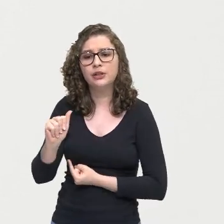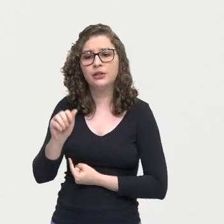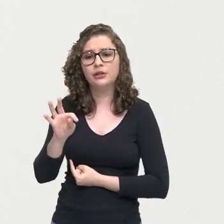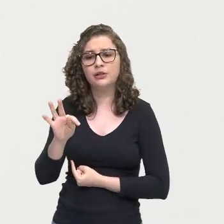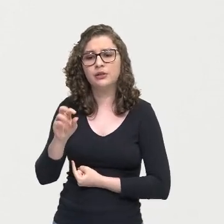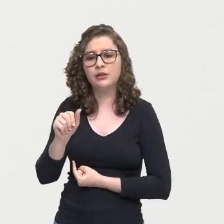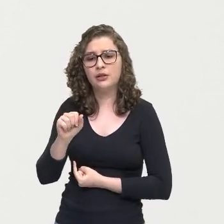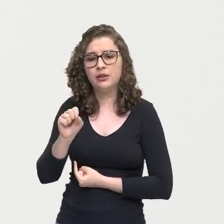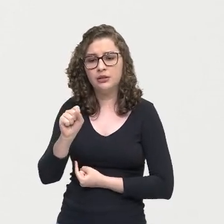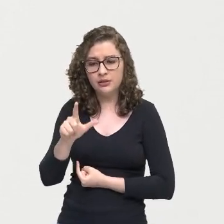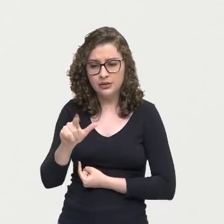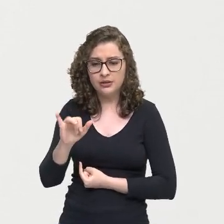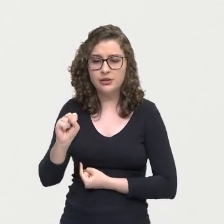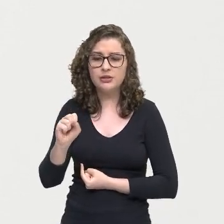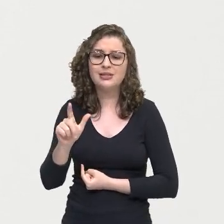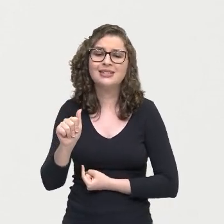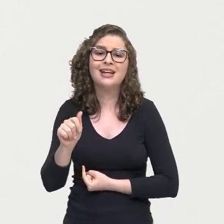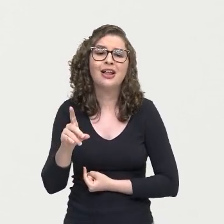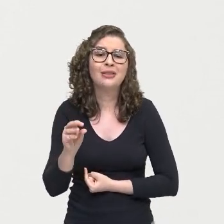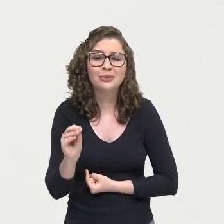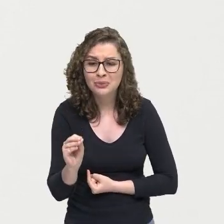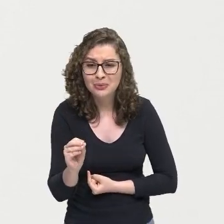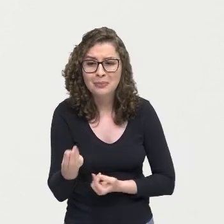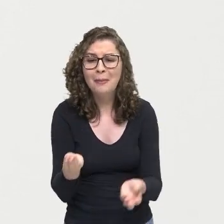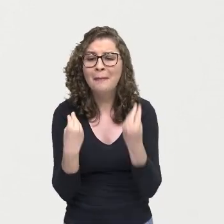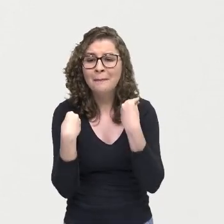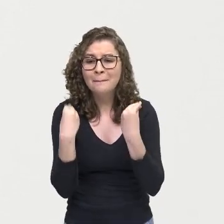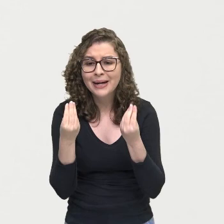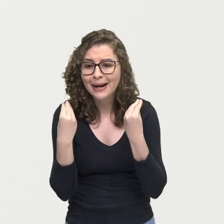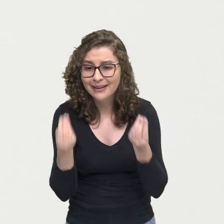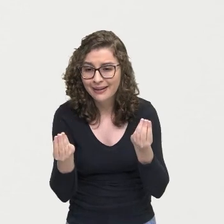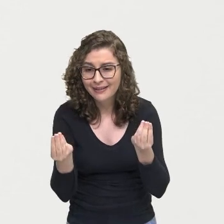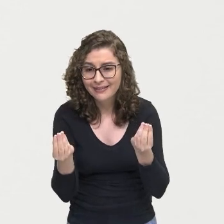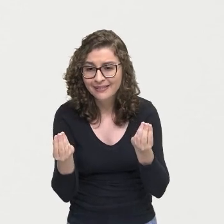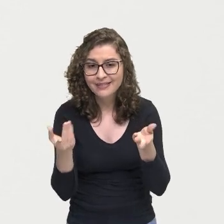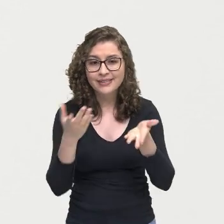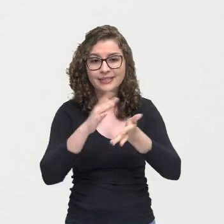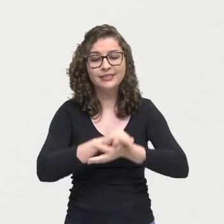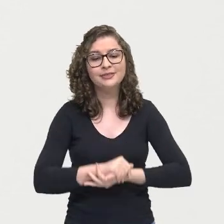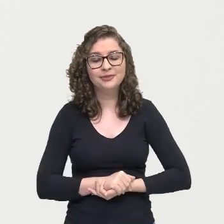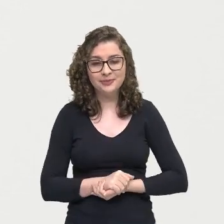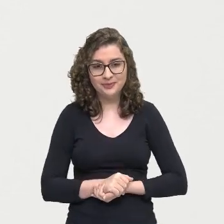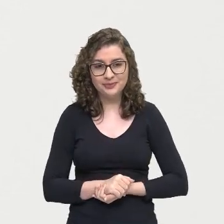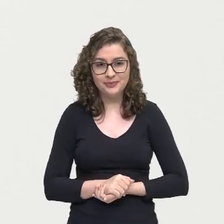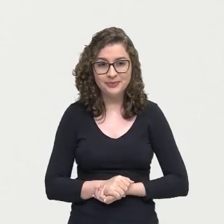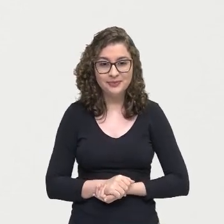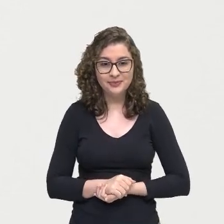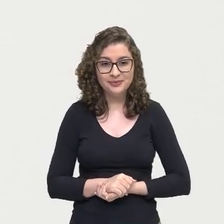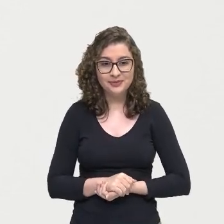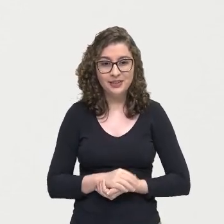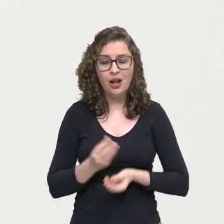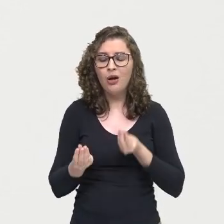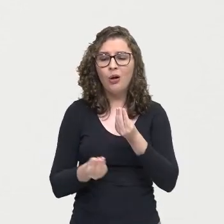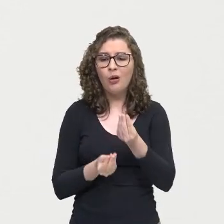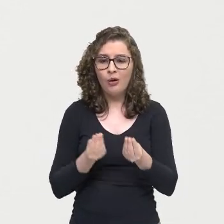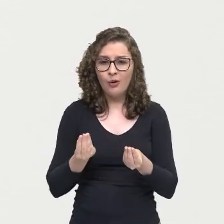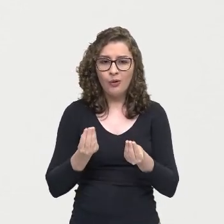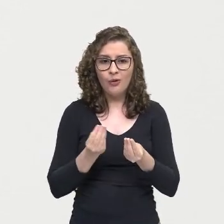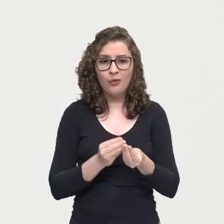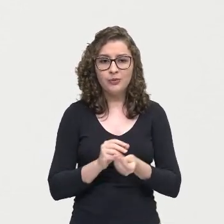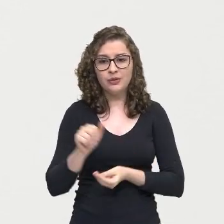então? Para que o catalisador serve ali naquela reação, né? Como que ele